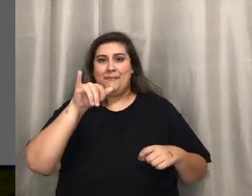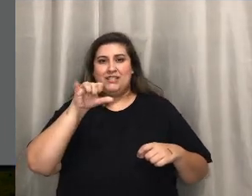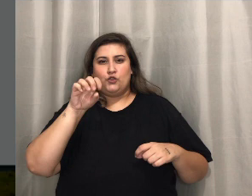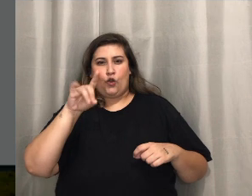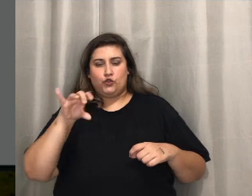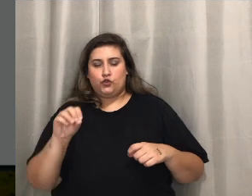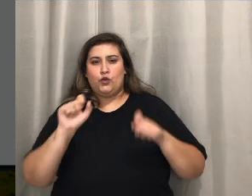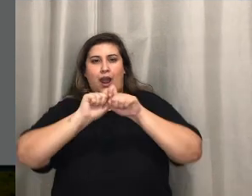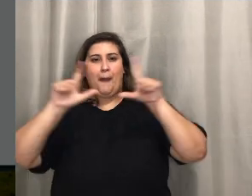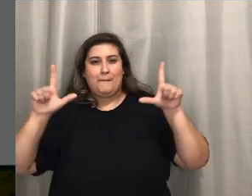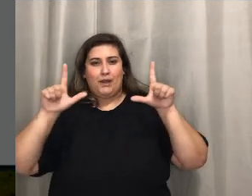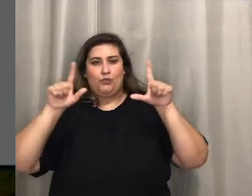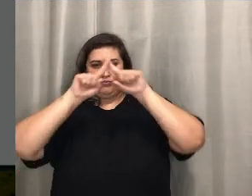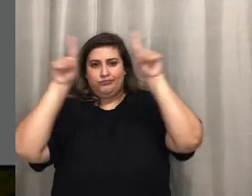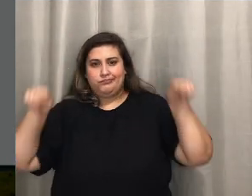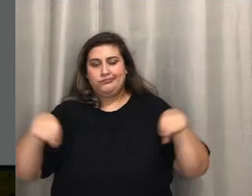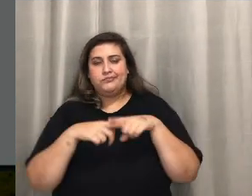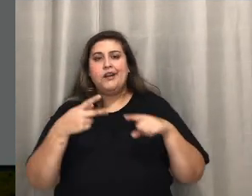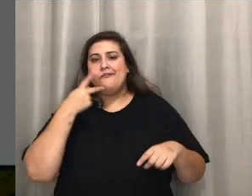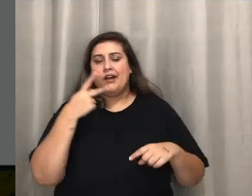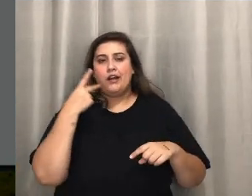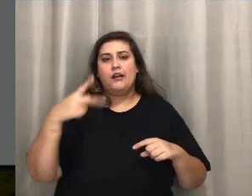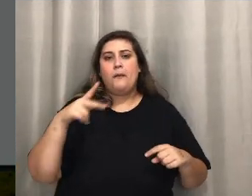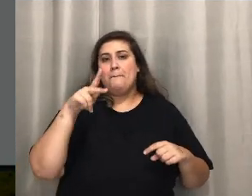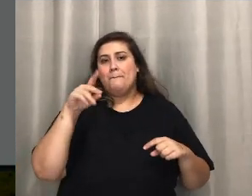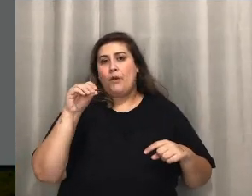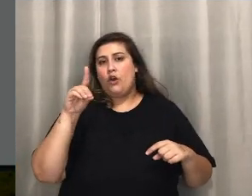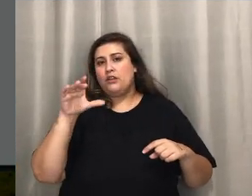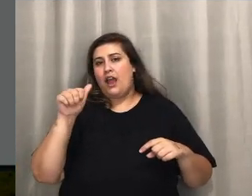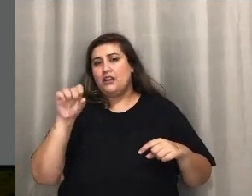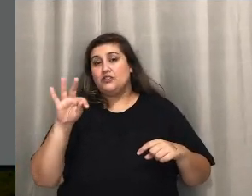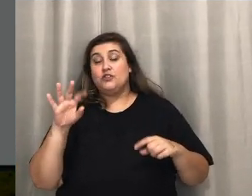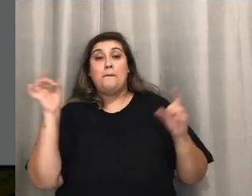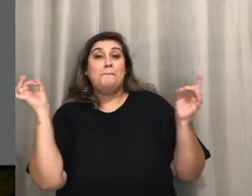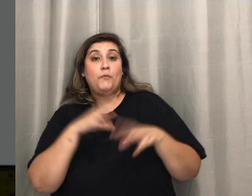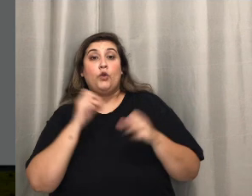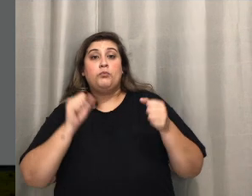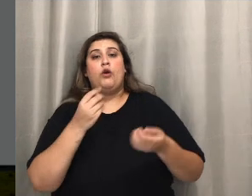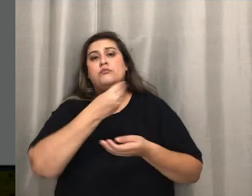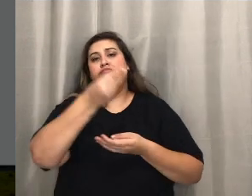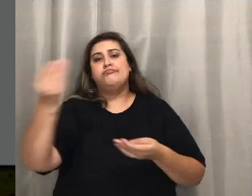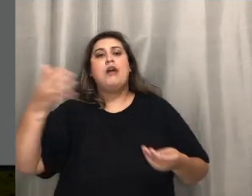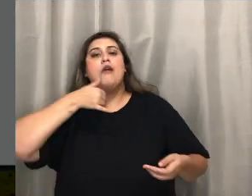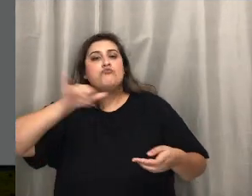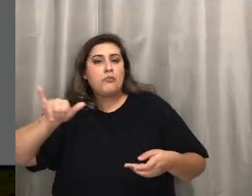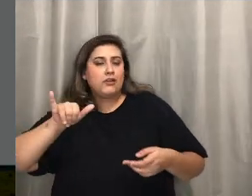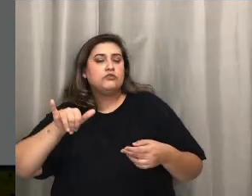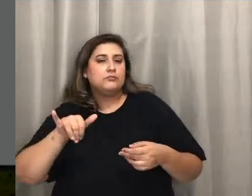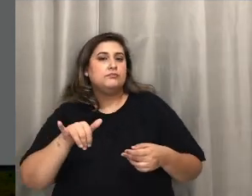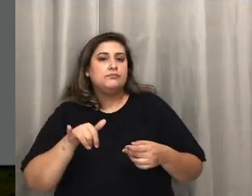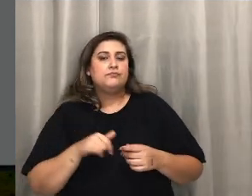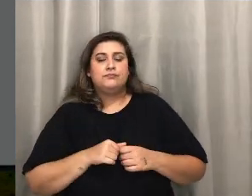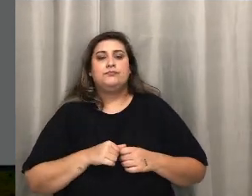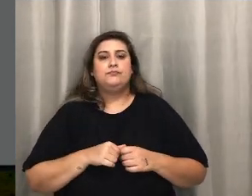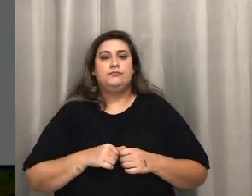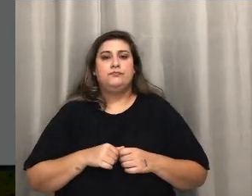Assim que nós clicamos em salvar o nosso episódio, abriu esta janela dizendo que o nosso podcast está